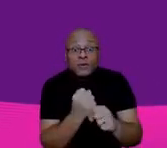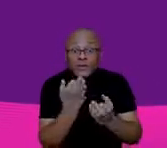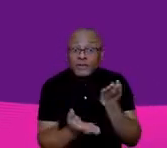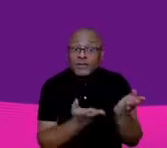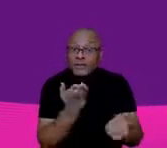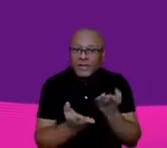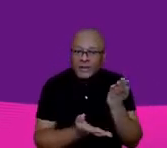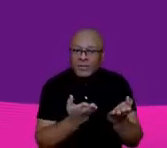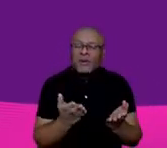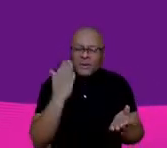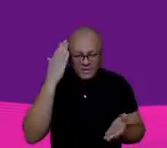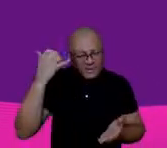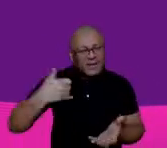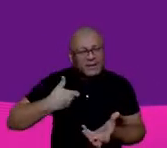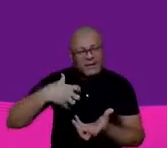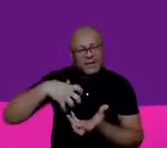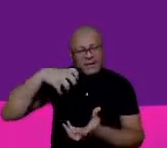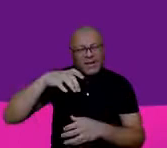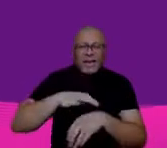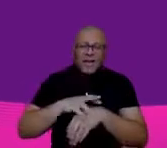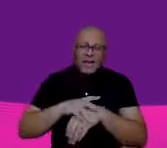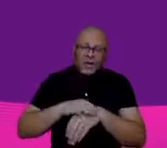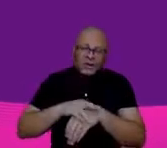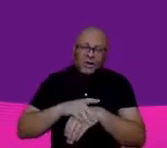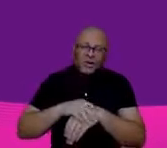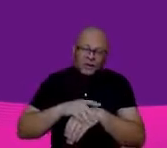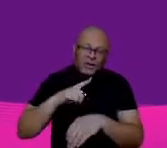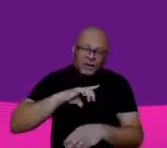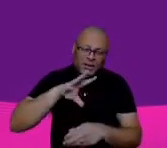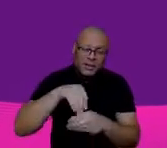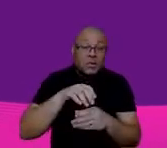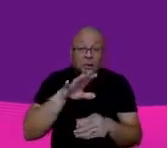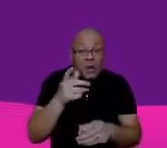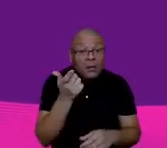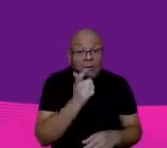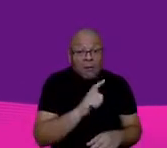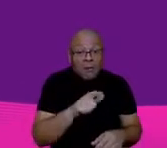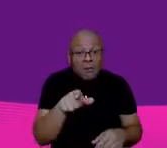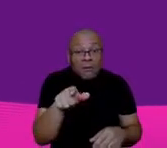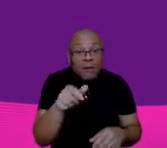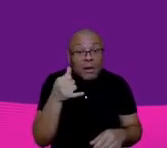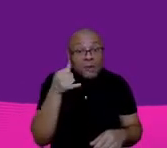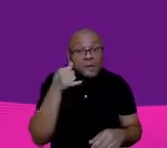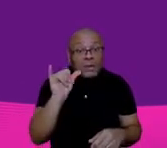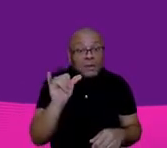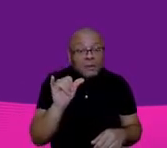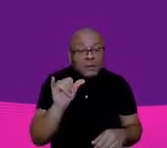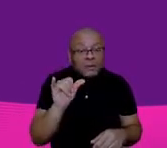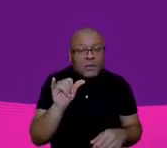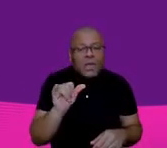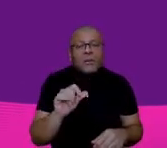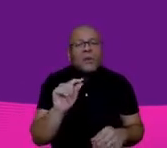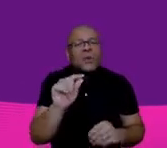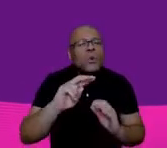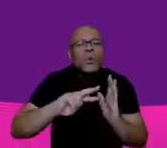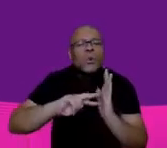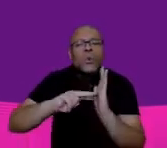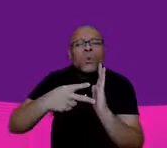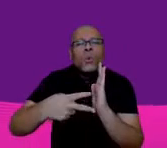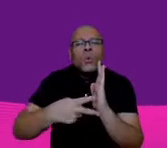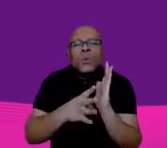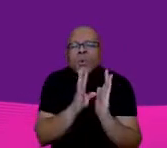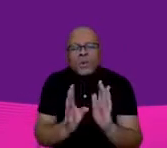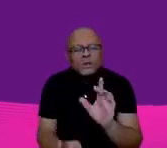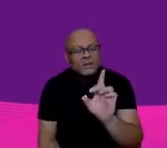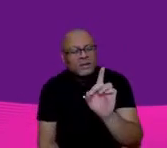e da doença, mas ainda com a estimulação fazendo efeito, tá? Então, gente, para quem não é tão familiar, o DBS nada